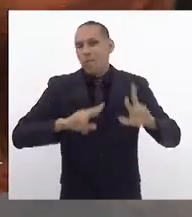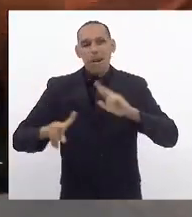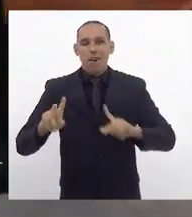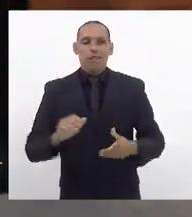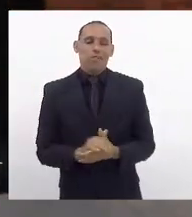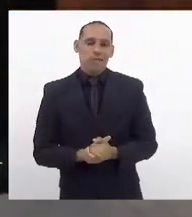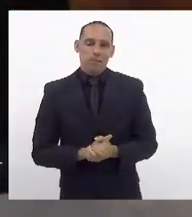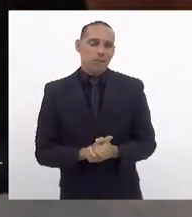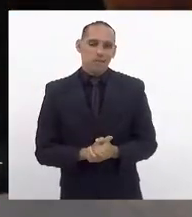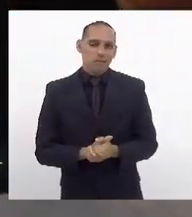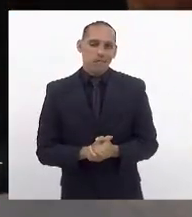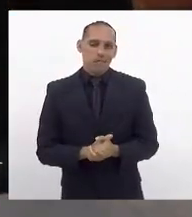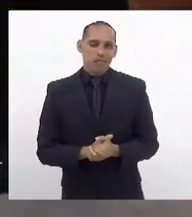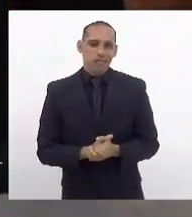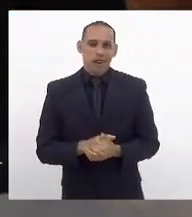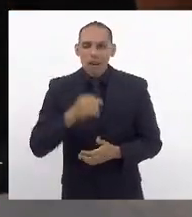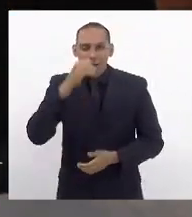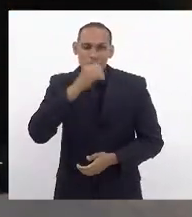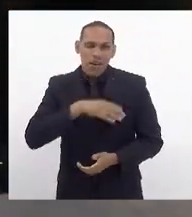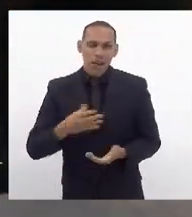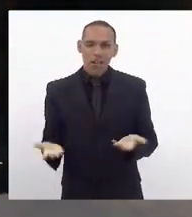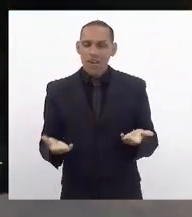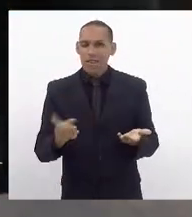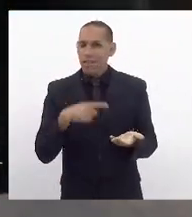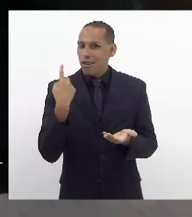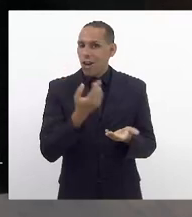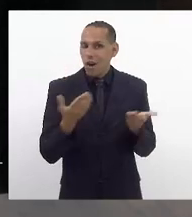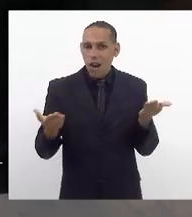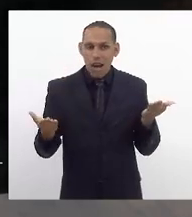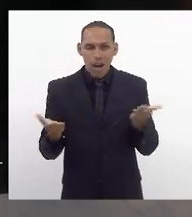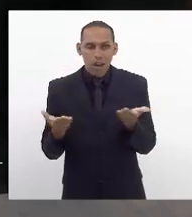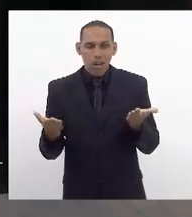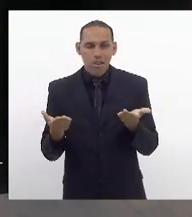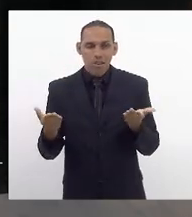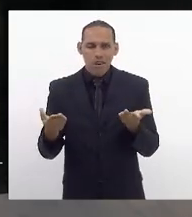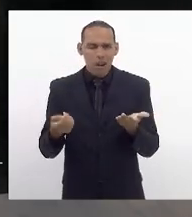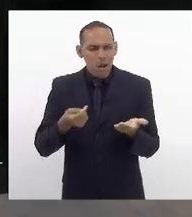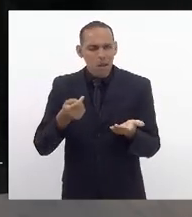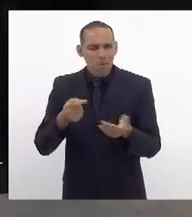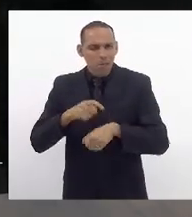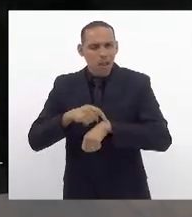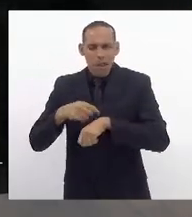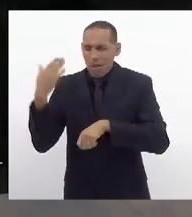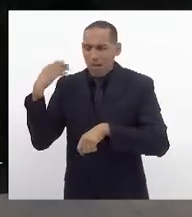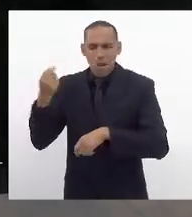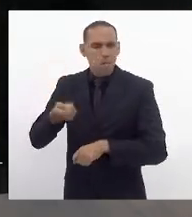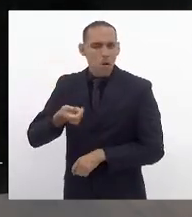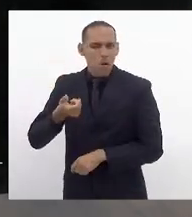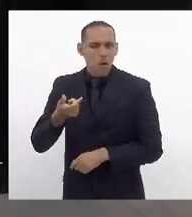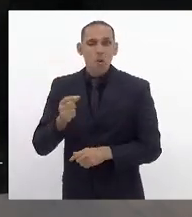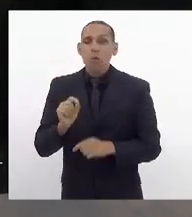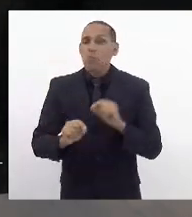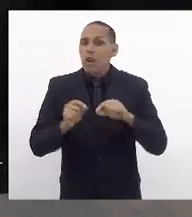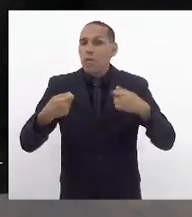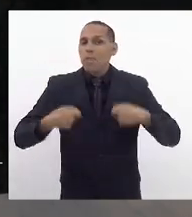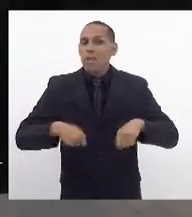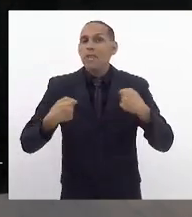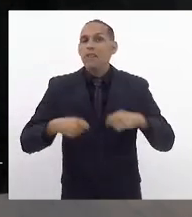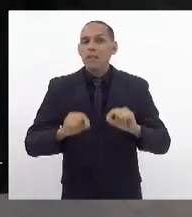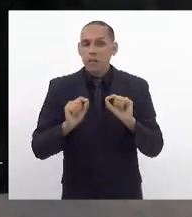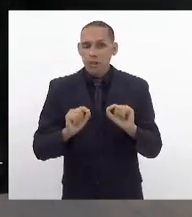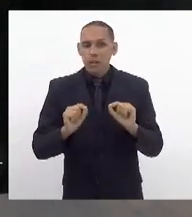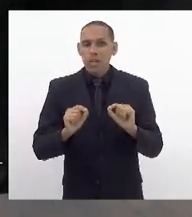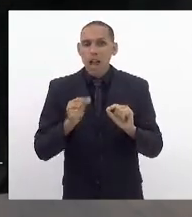larga é escandaloso. Nós vivemos agora recentemente, senhor presidente, a necessidade das